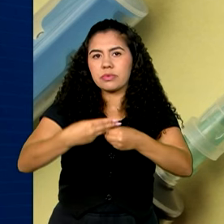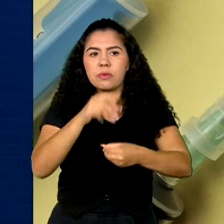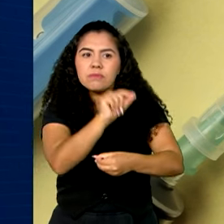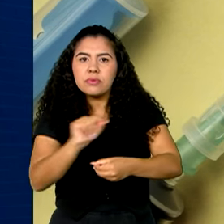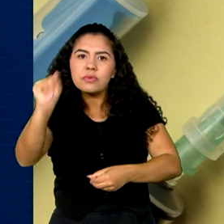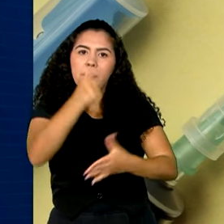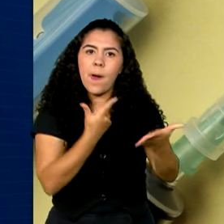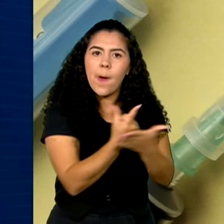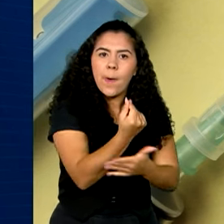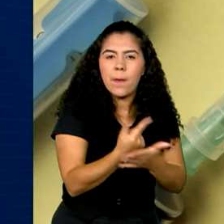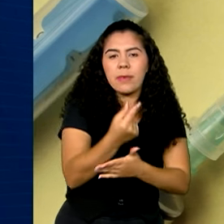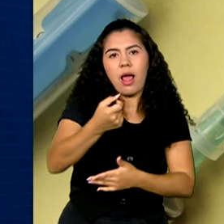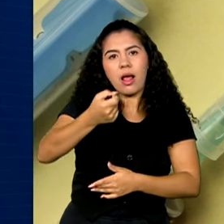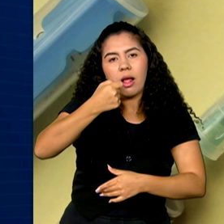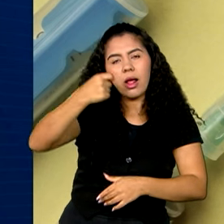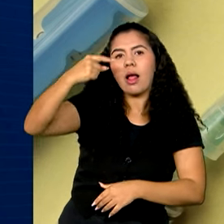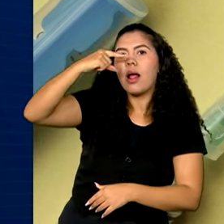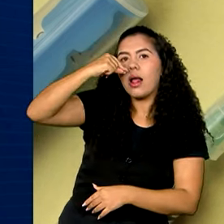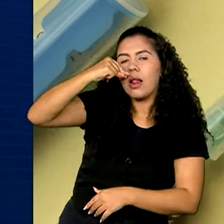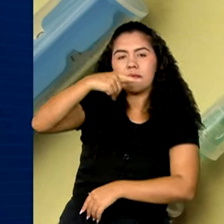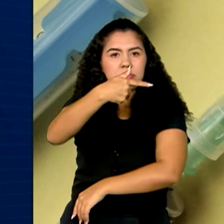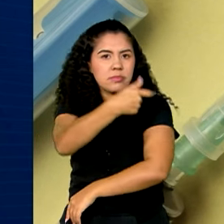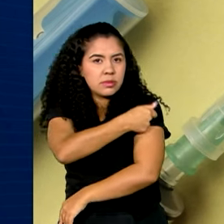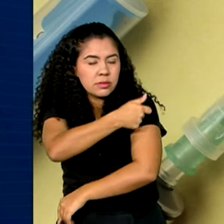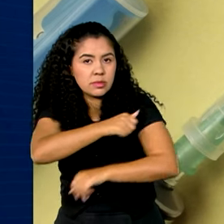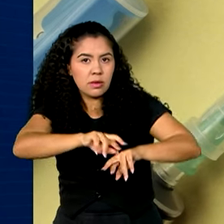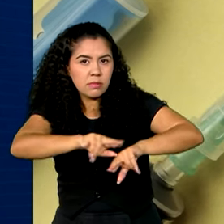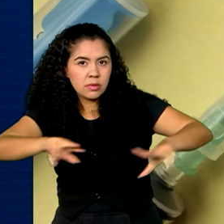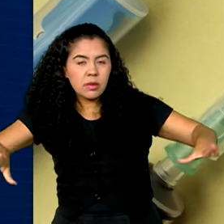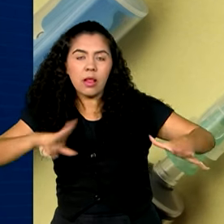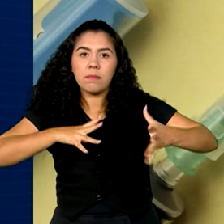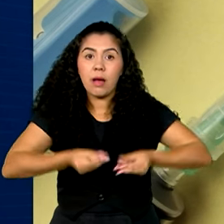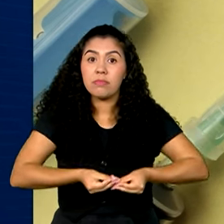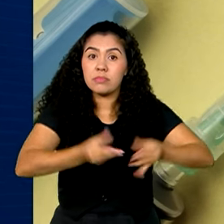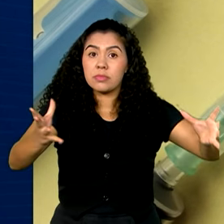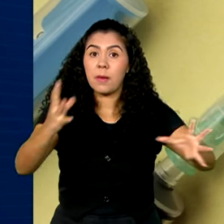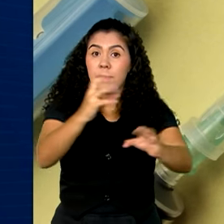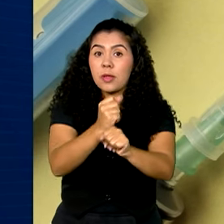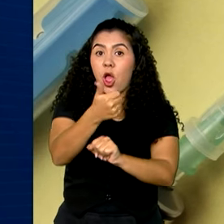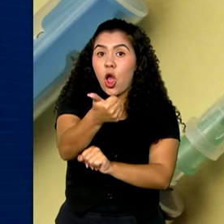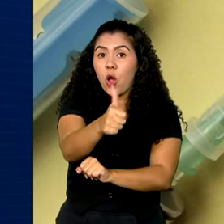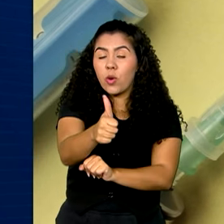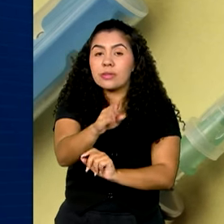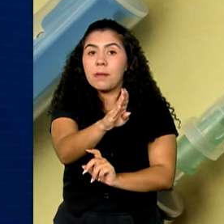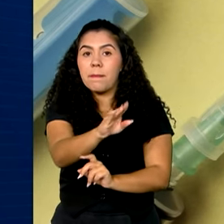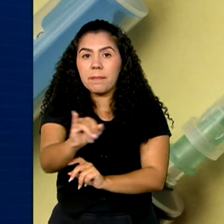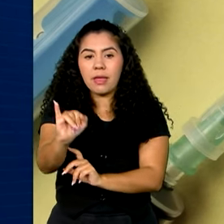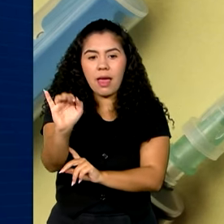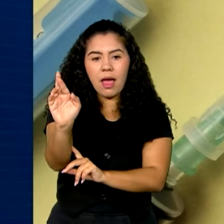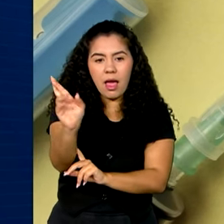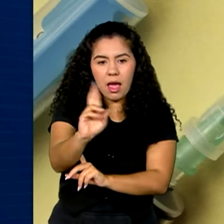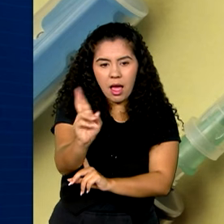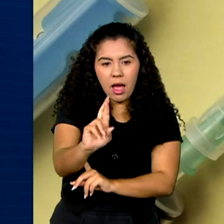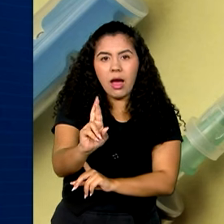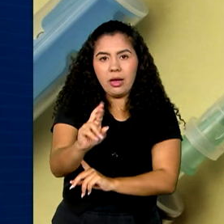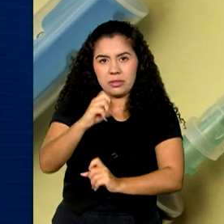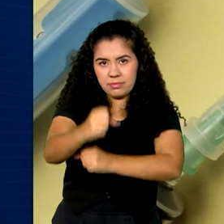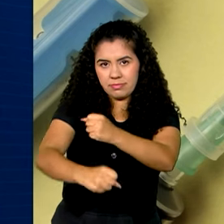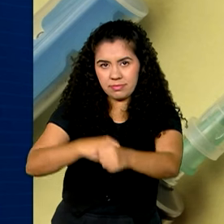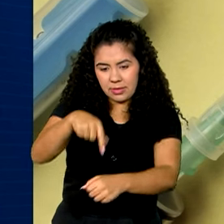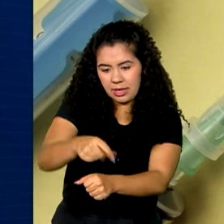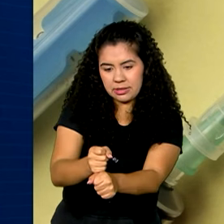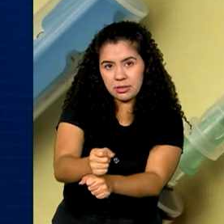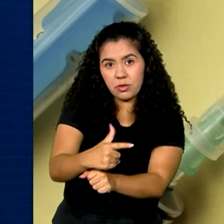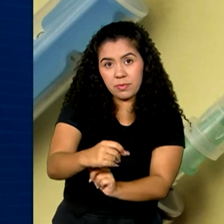de imunizantes. E a previsão é que esses recursos cheguem a quase 11 bilhões de reais em